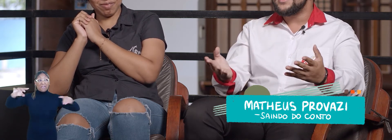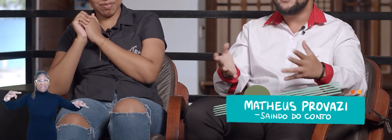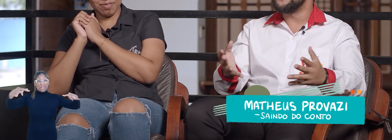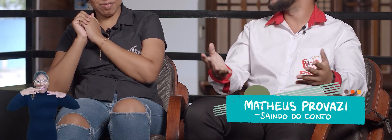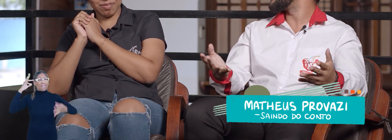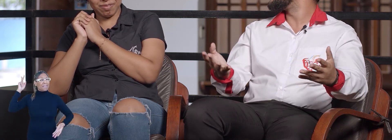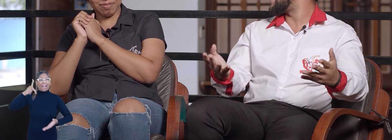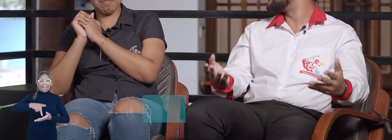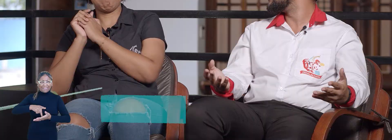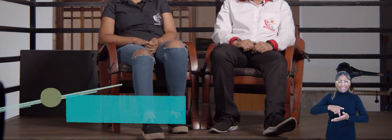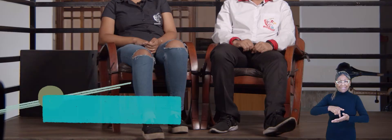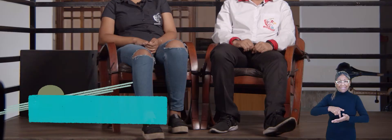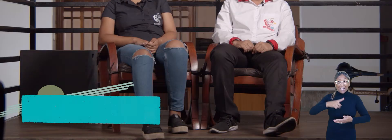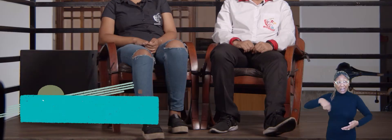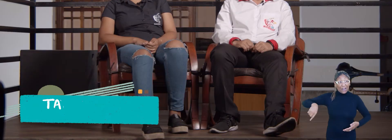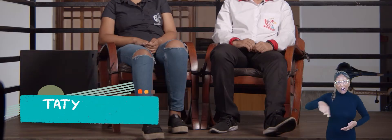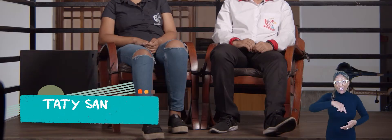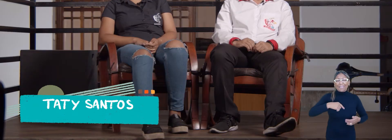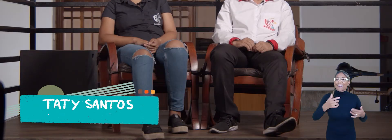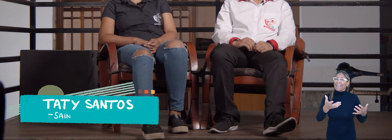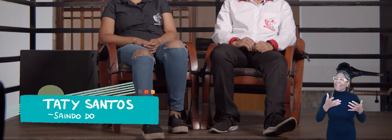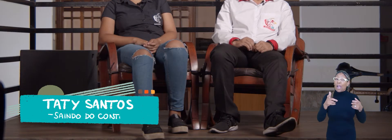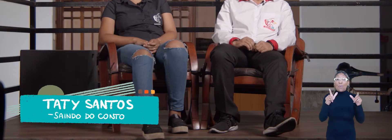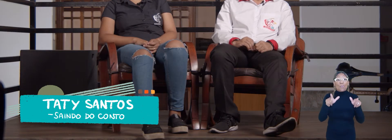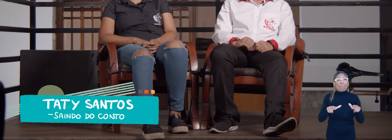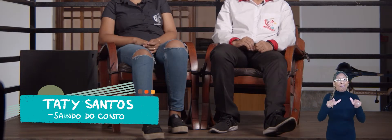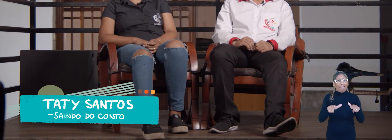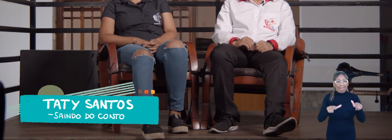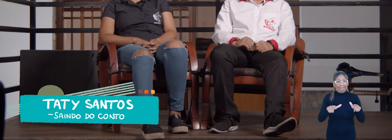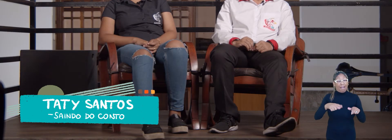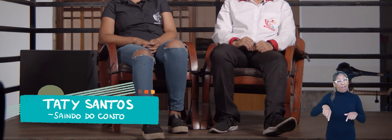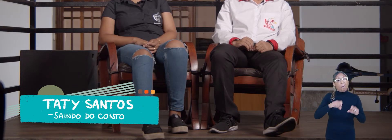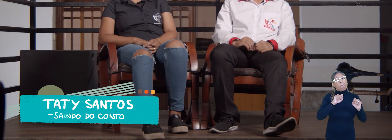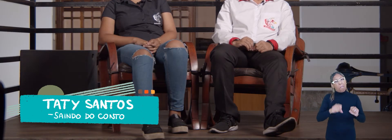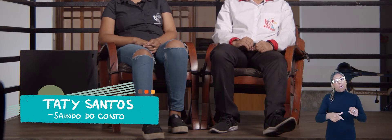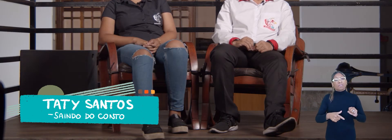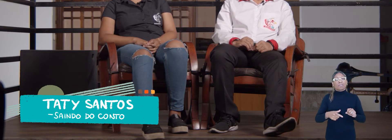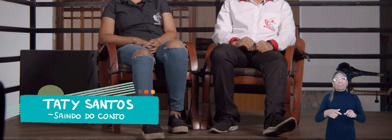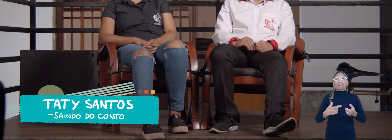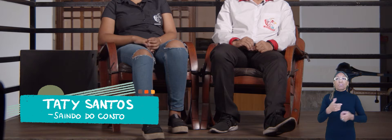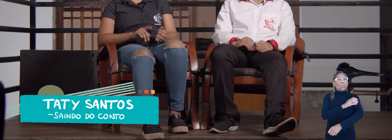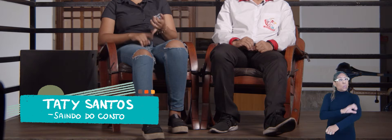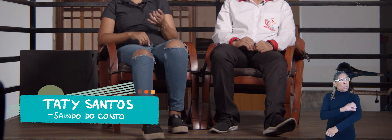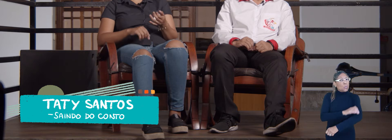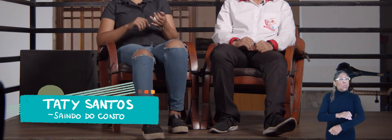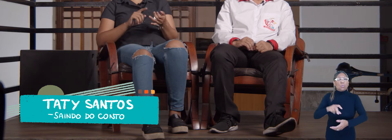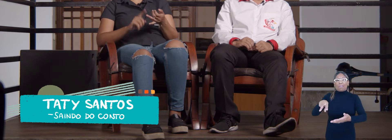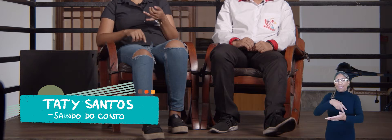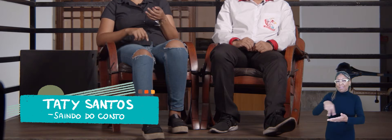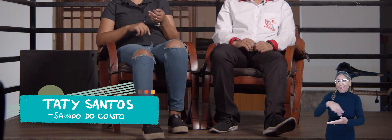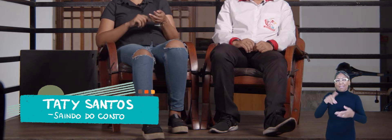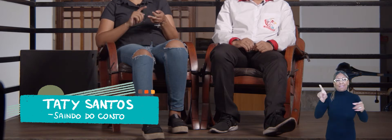espectadores se tornem realidade. A gente quer um espaço onde a gente possa dar curso de clown,